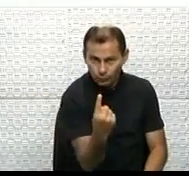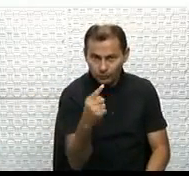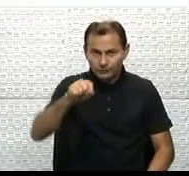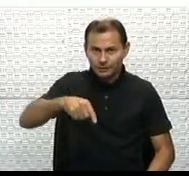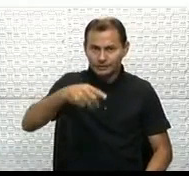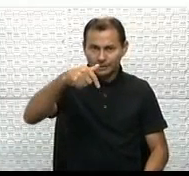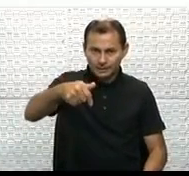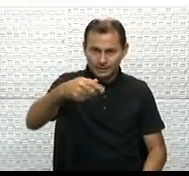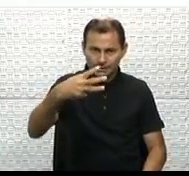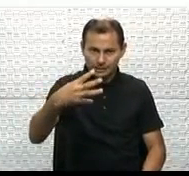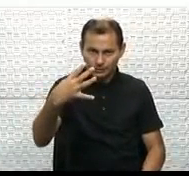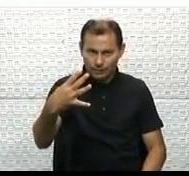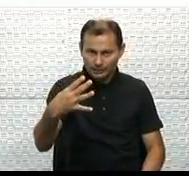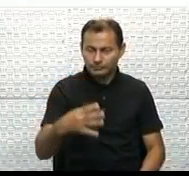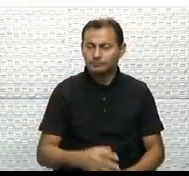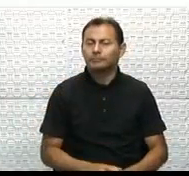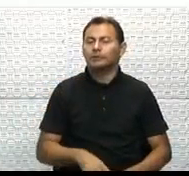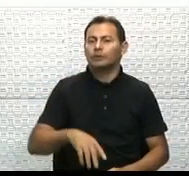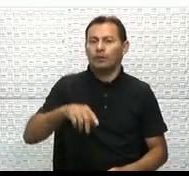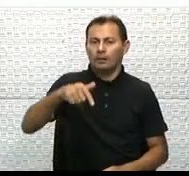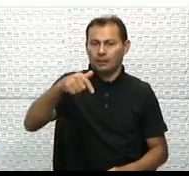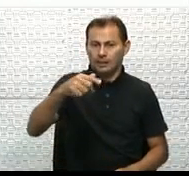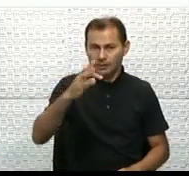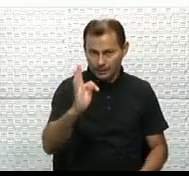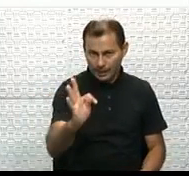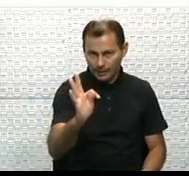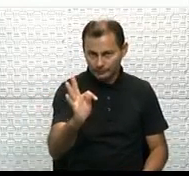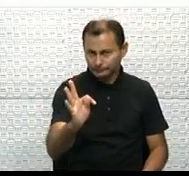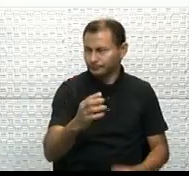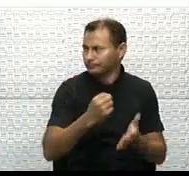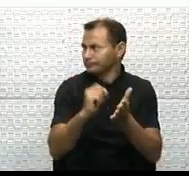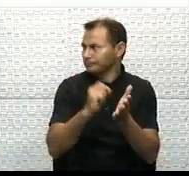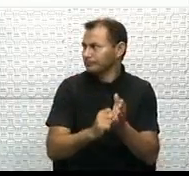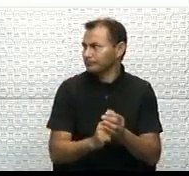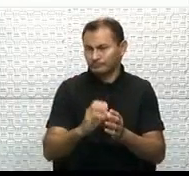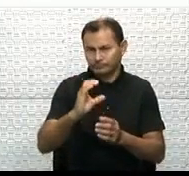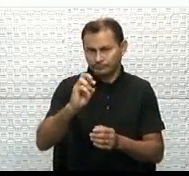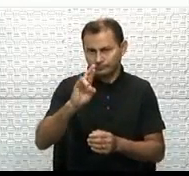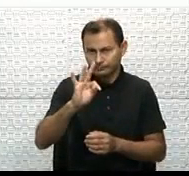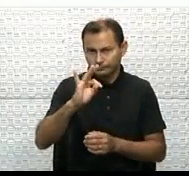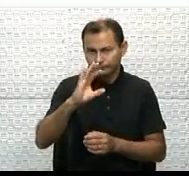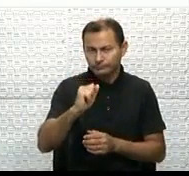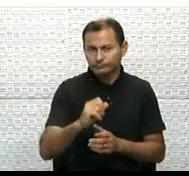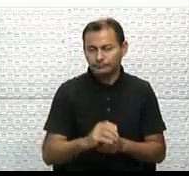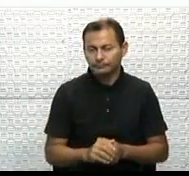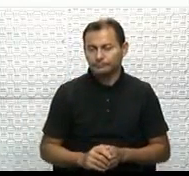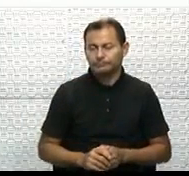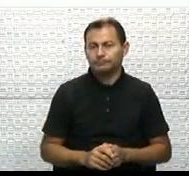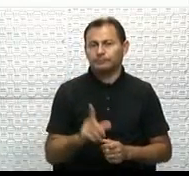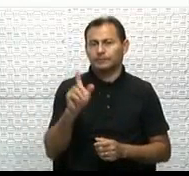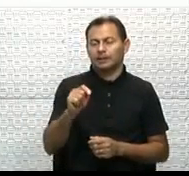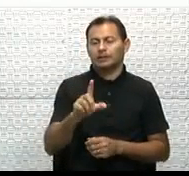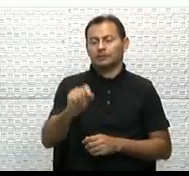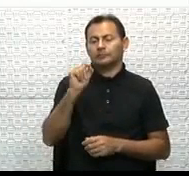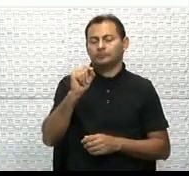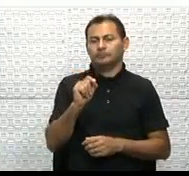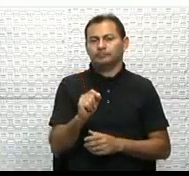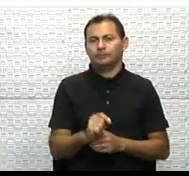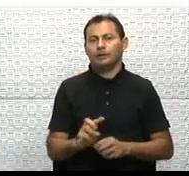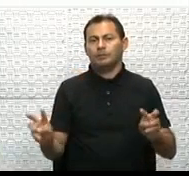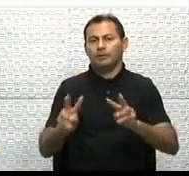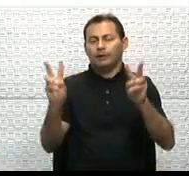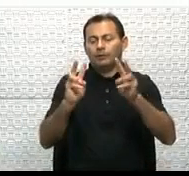1,734. O T. E aí eu escrevo que a região crítica, ela é determinada